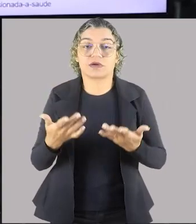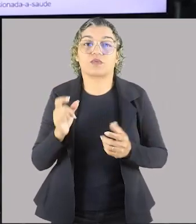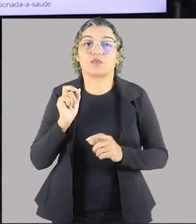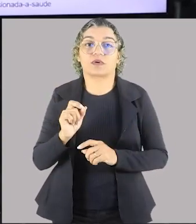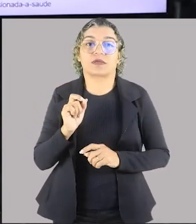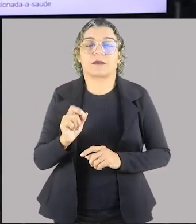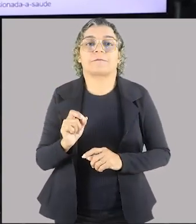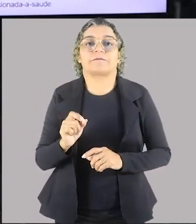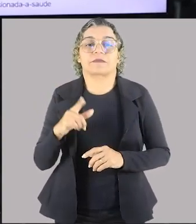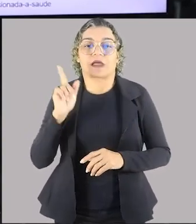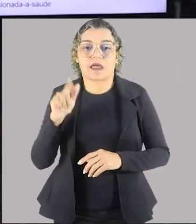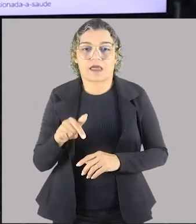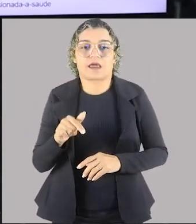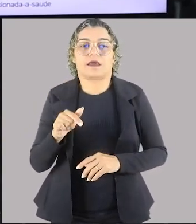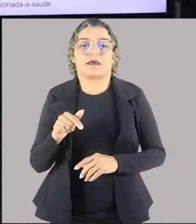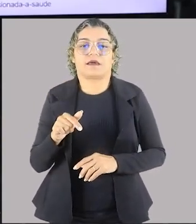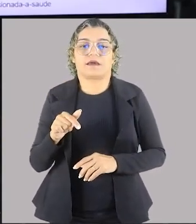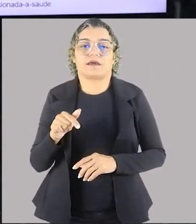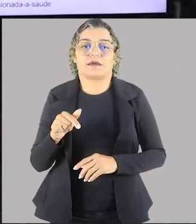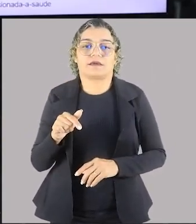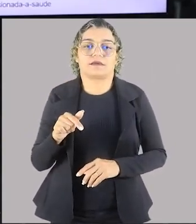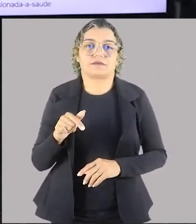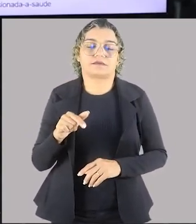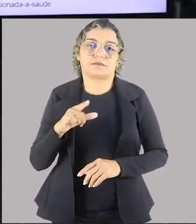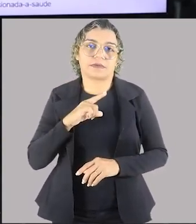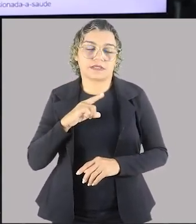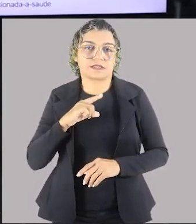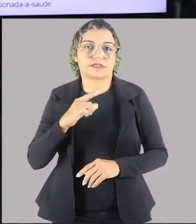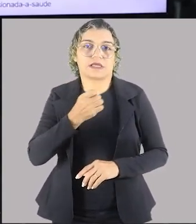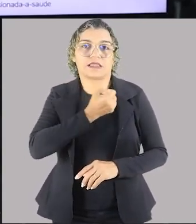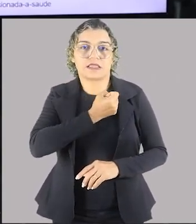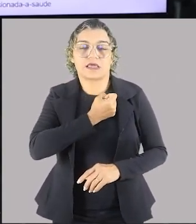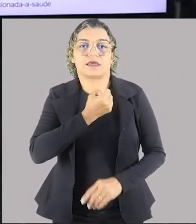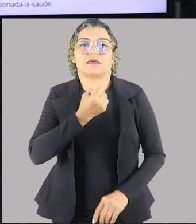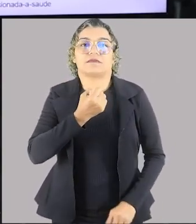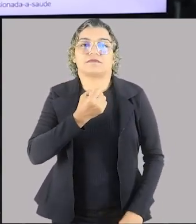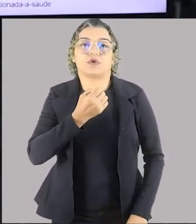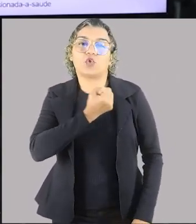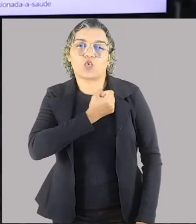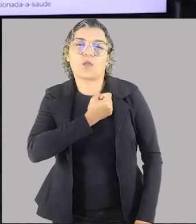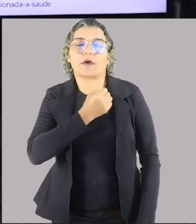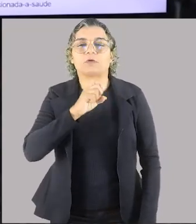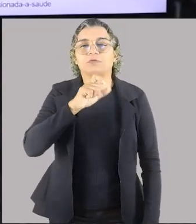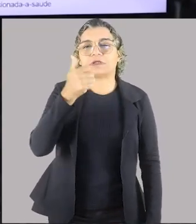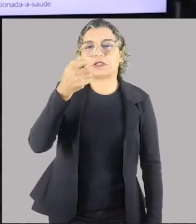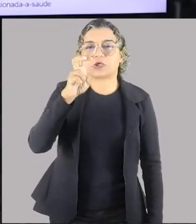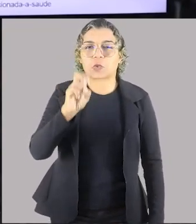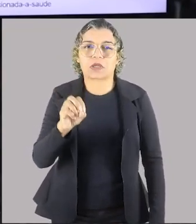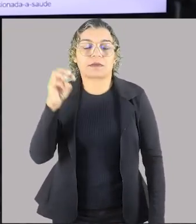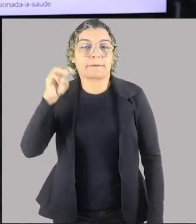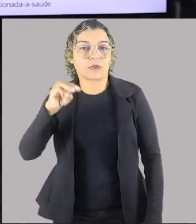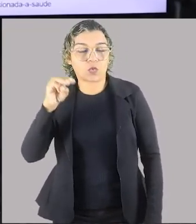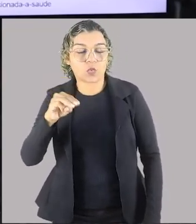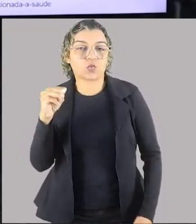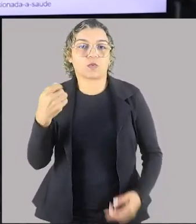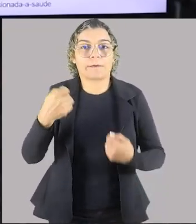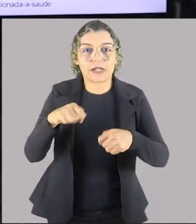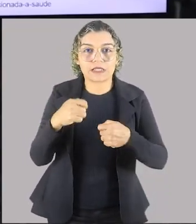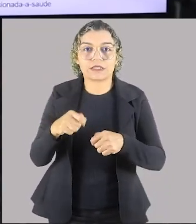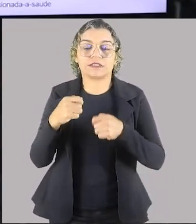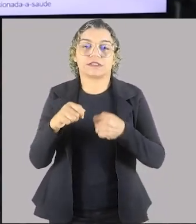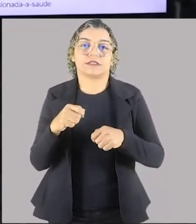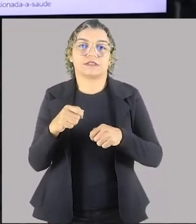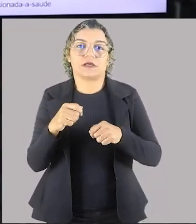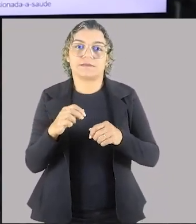e preconizou-se esse valor de 150 minutos de intensidade moderada ou de 75 minutos de